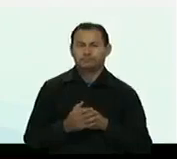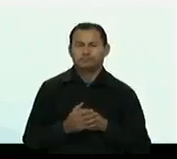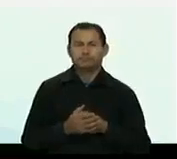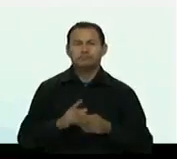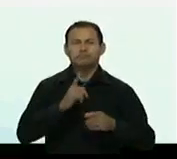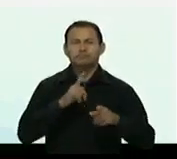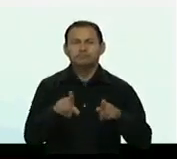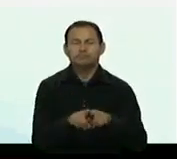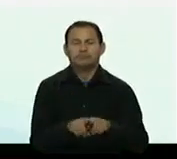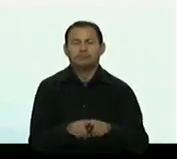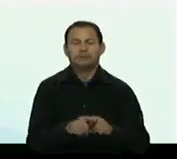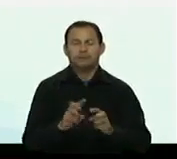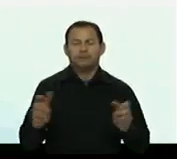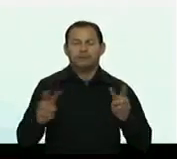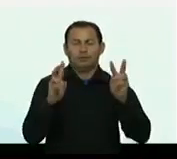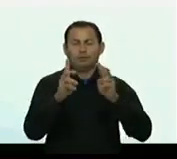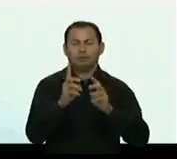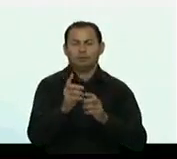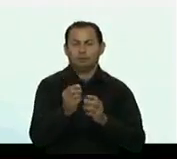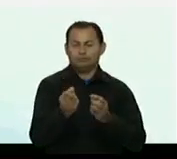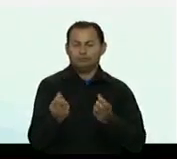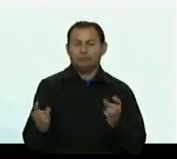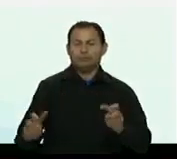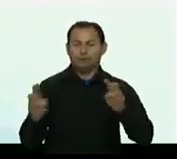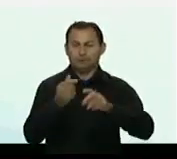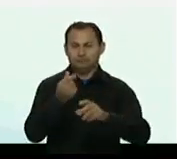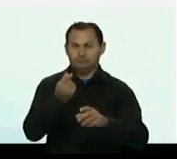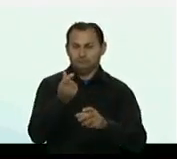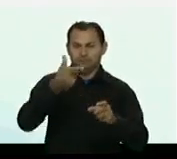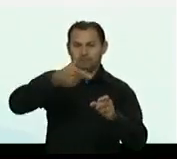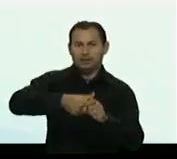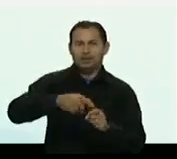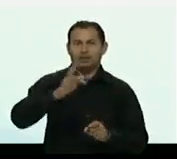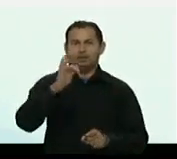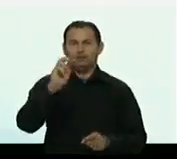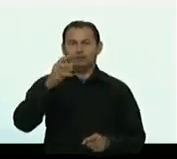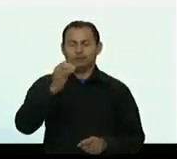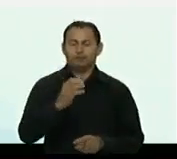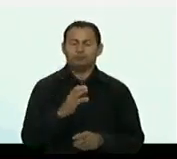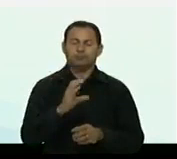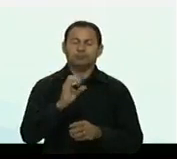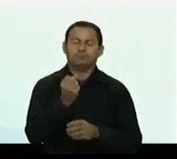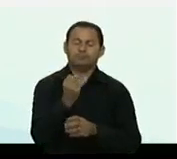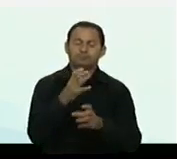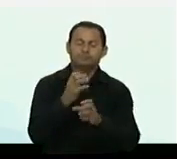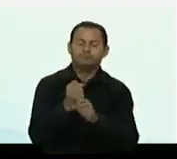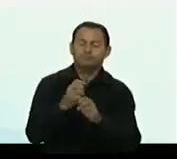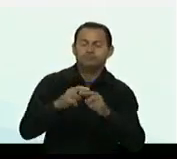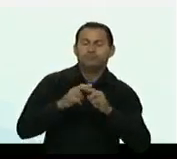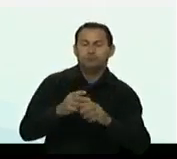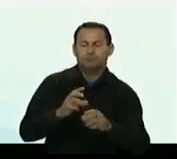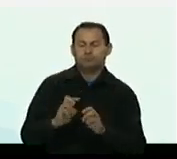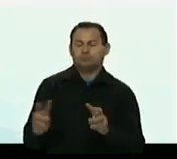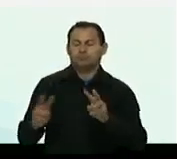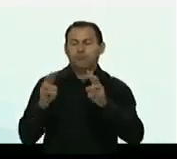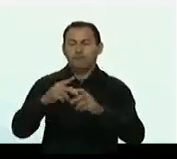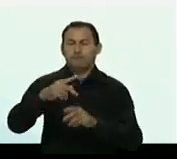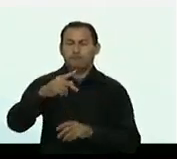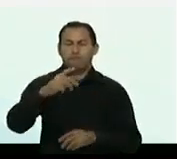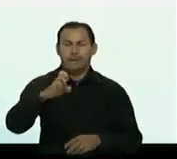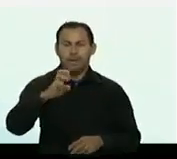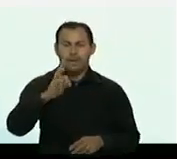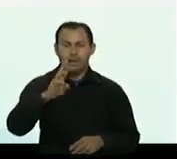temos aqui o preço do combustível, que ele é dado em função da cotação internacional do petróleo. Veja que